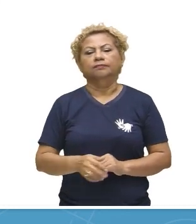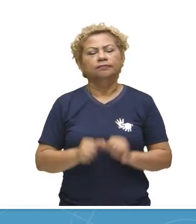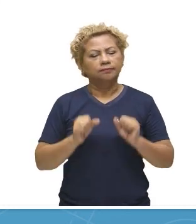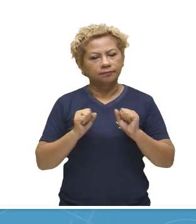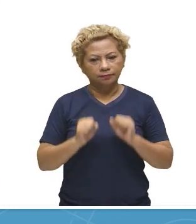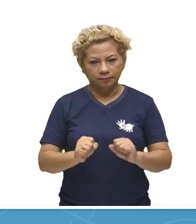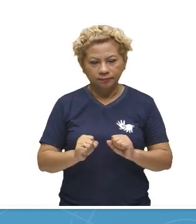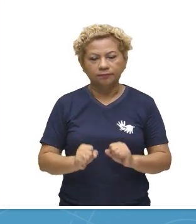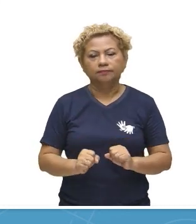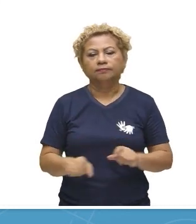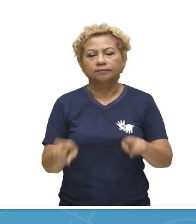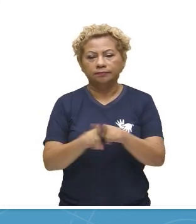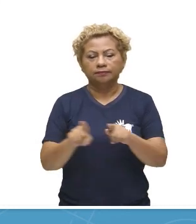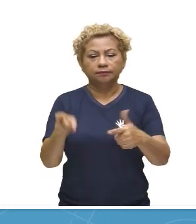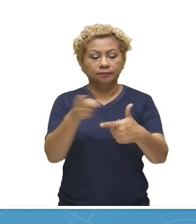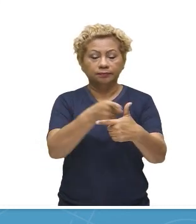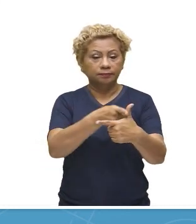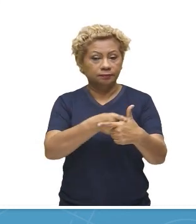expoente pelo